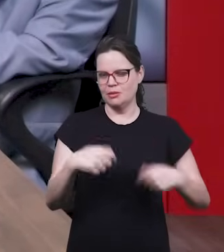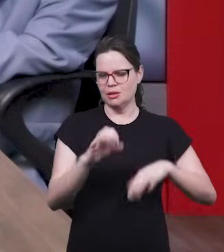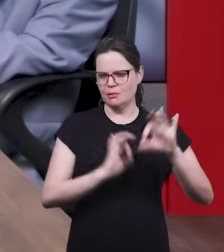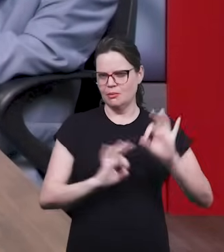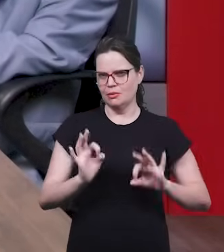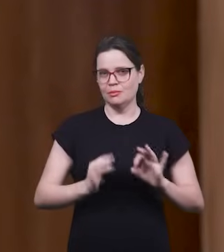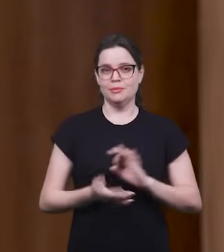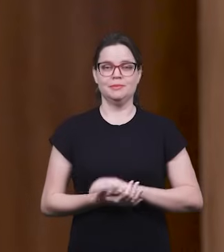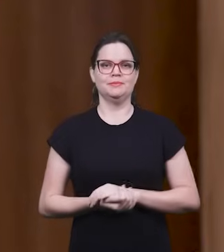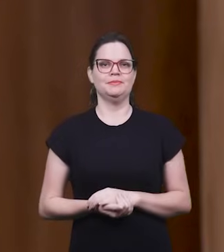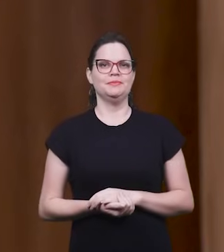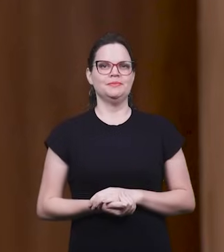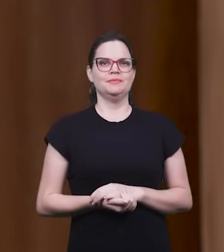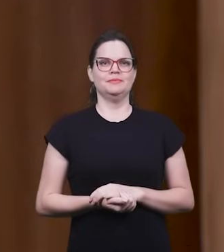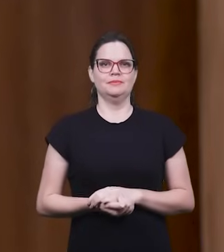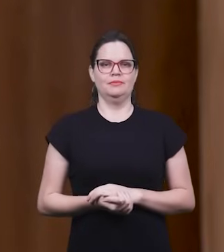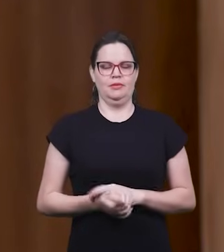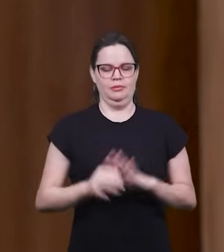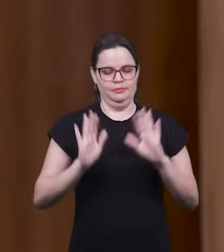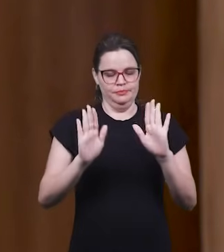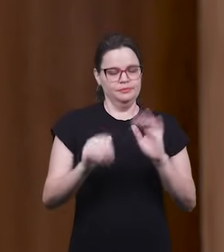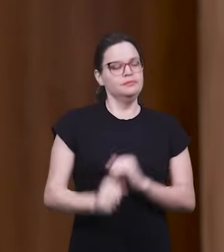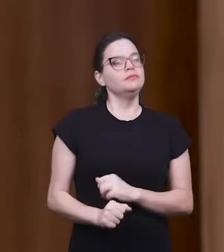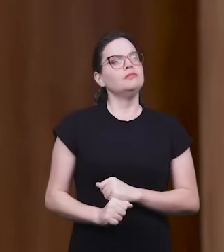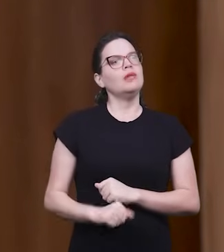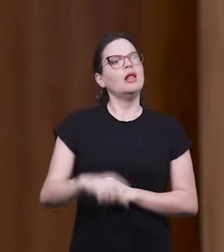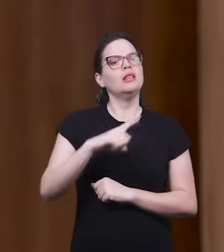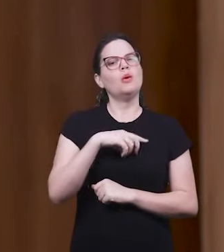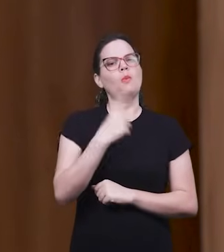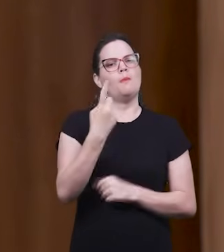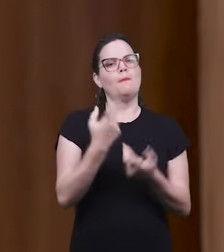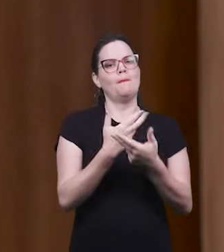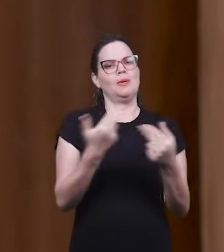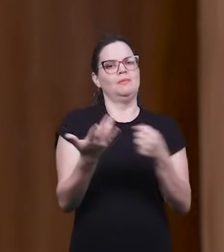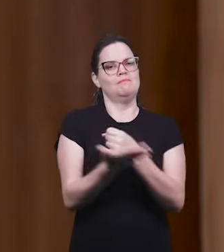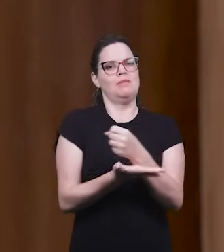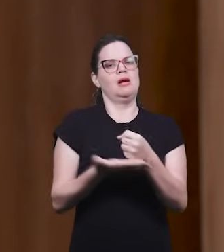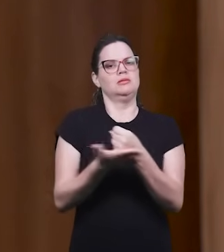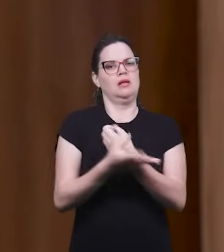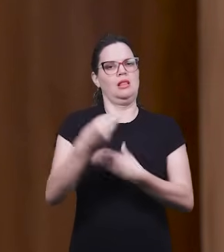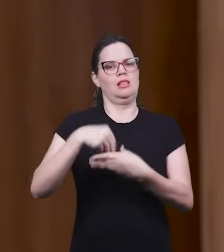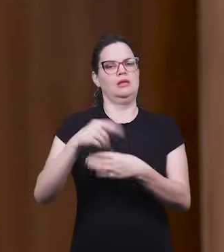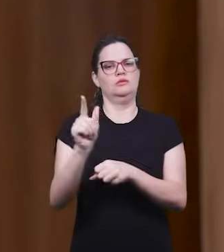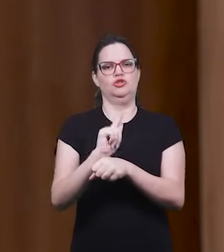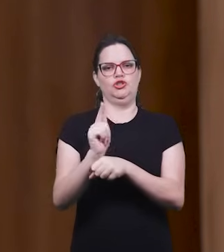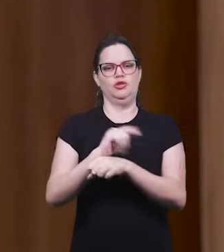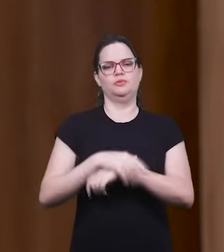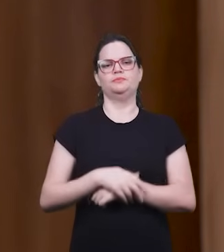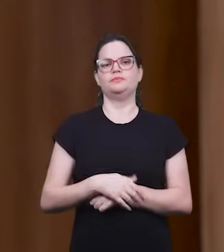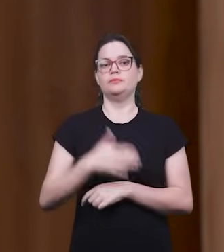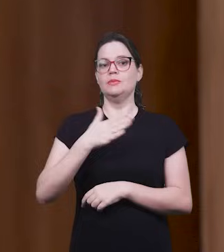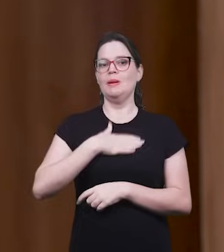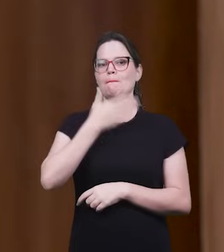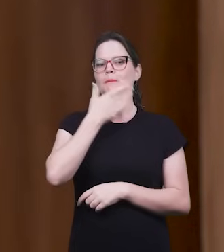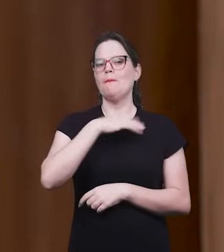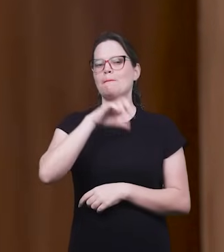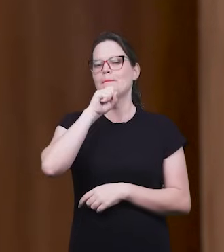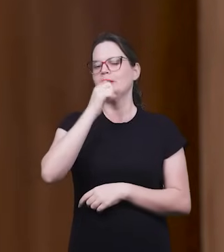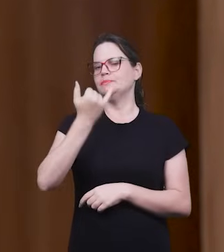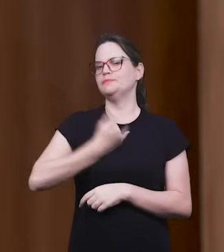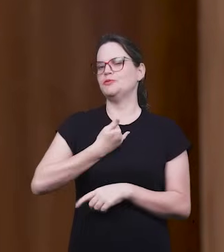Há um fundamento em gestão. Meu pai dizia uma